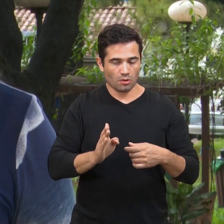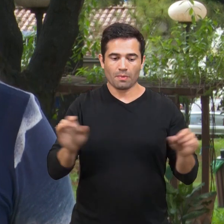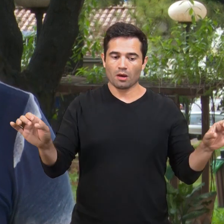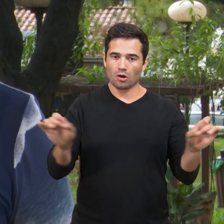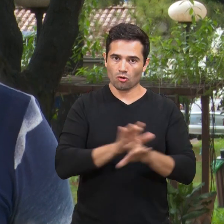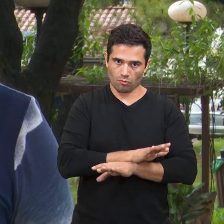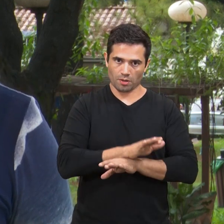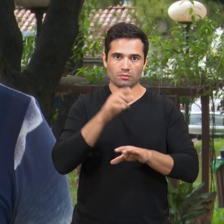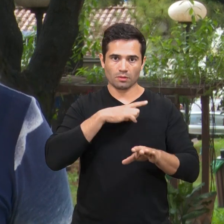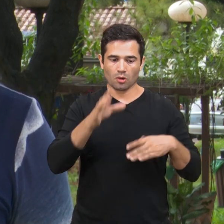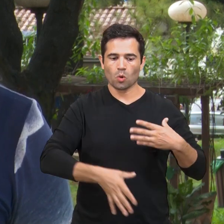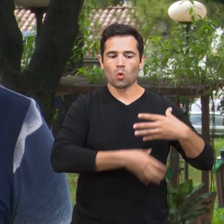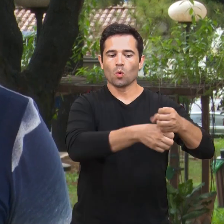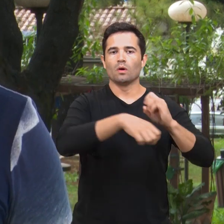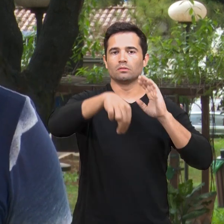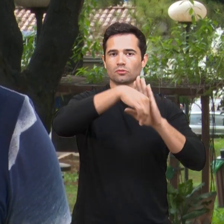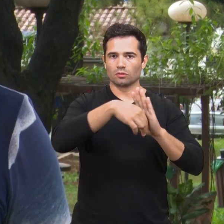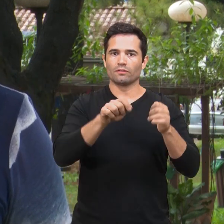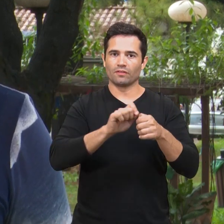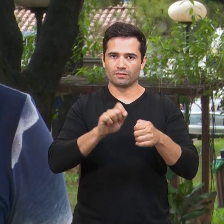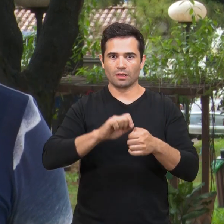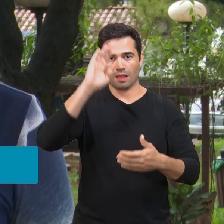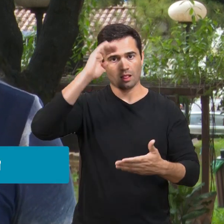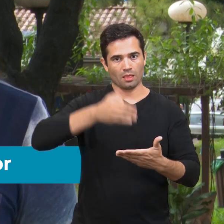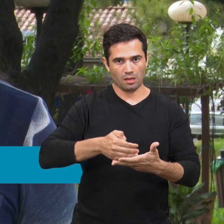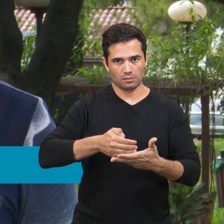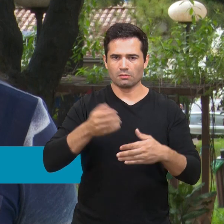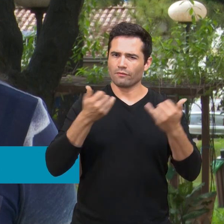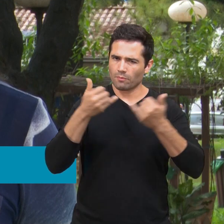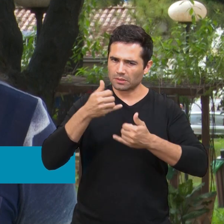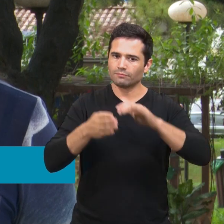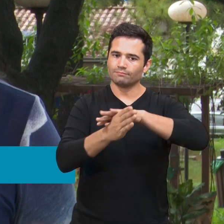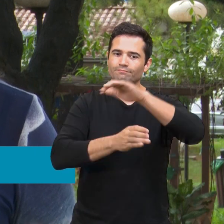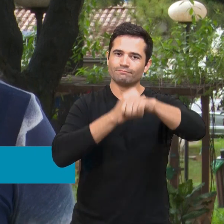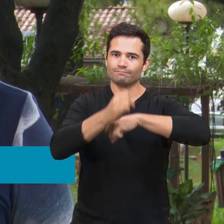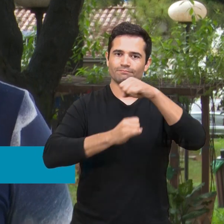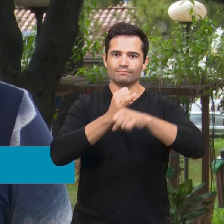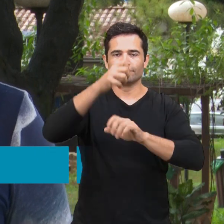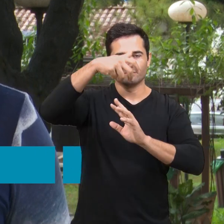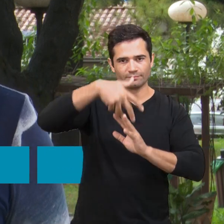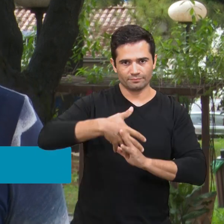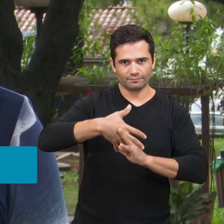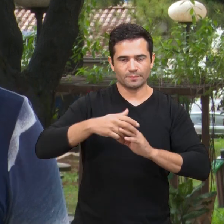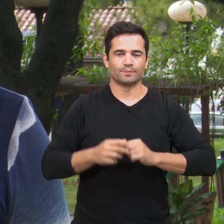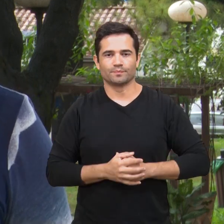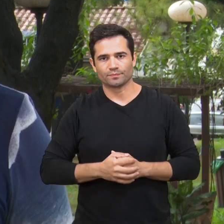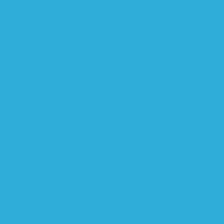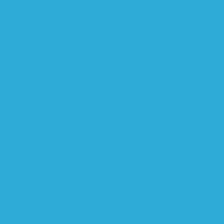para concluir os créditos e realizar a defesa da tese para mais informações acesse o nosso portal de